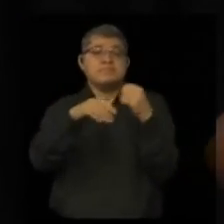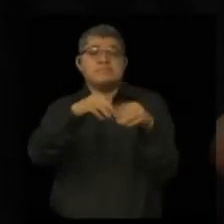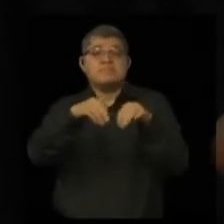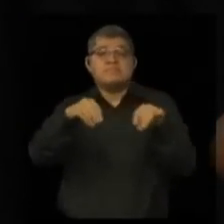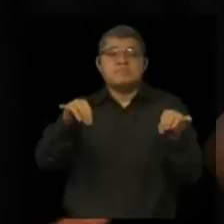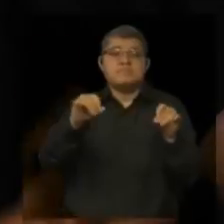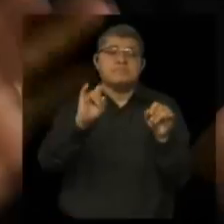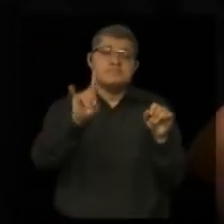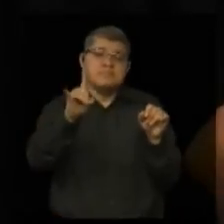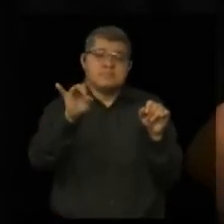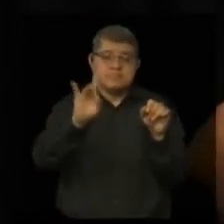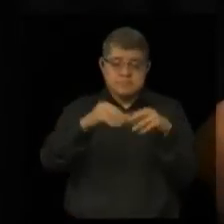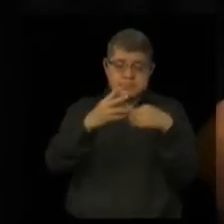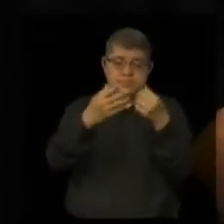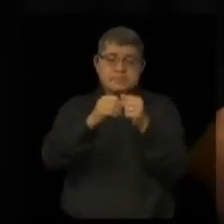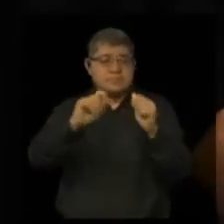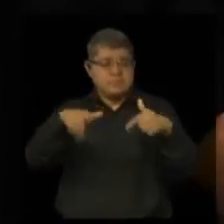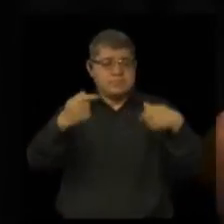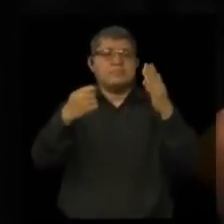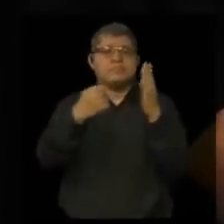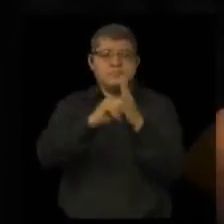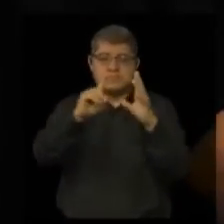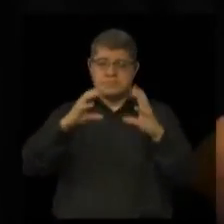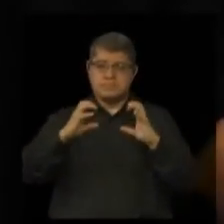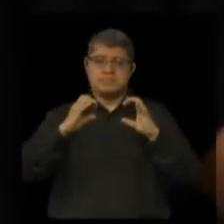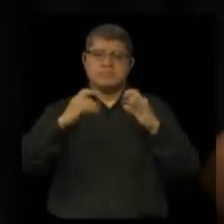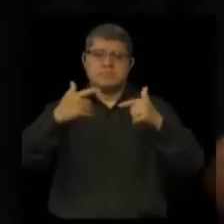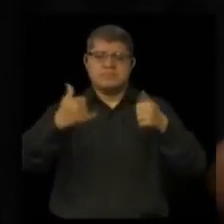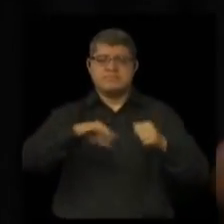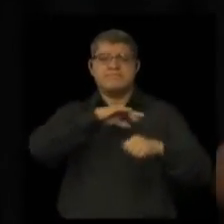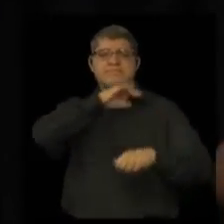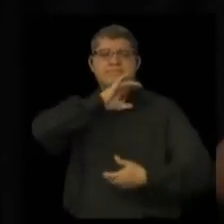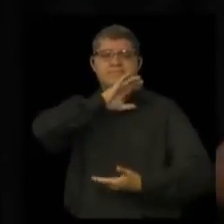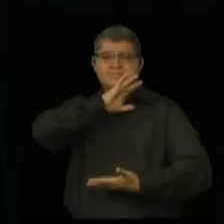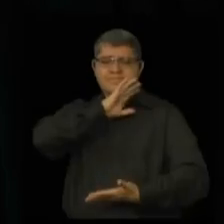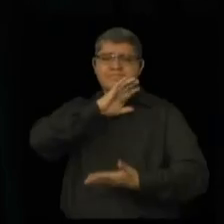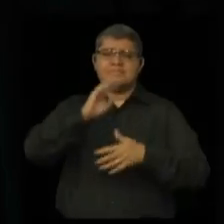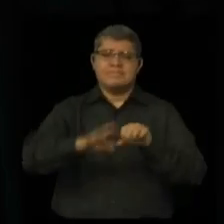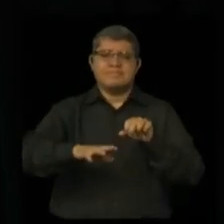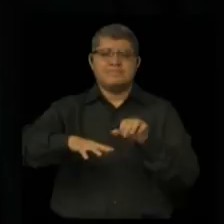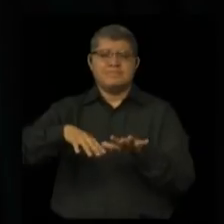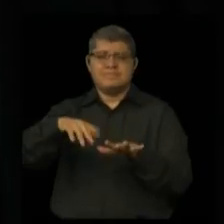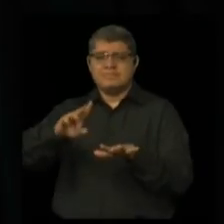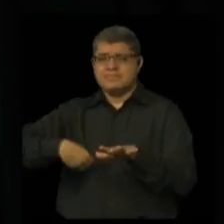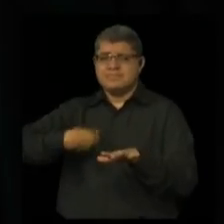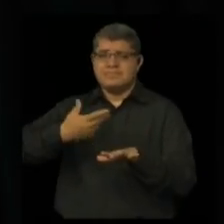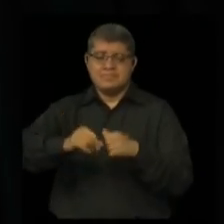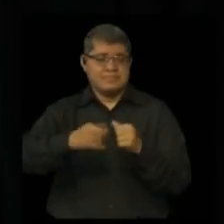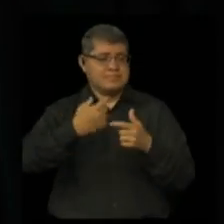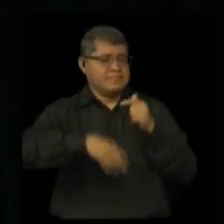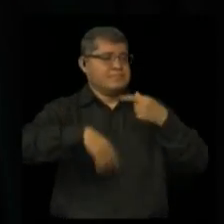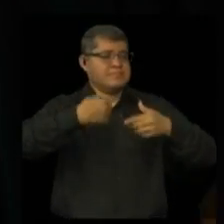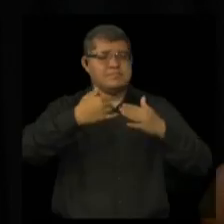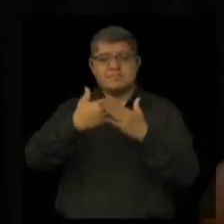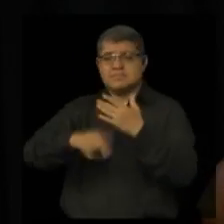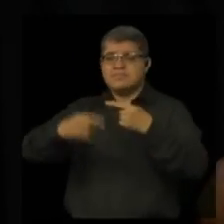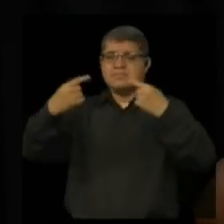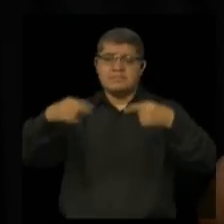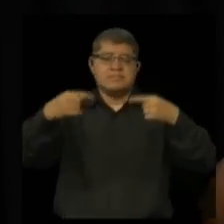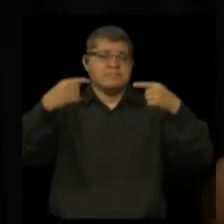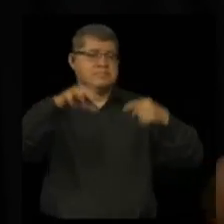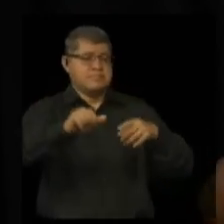são essas que é preciso lutar numa guerra cruel? Existe disputa pela posse da